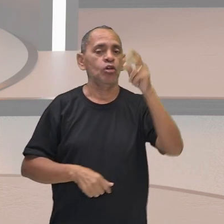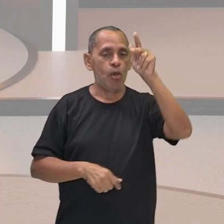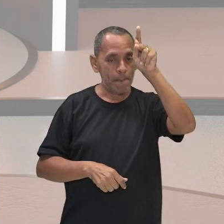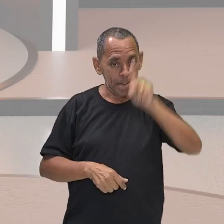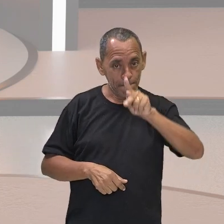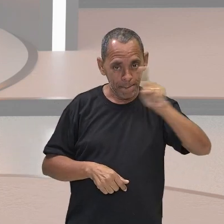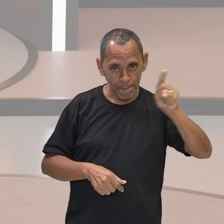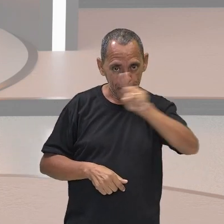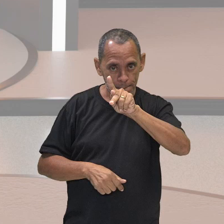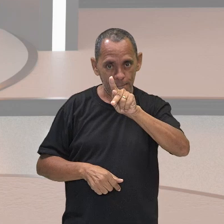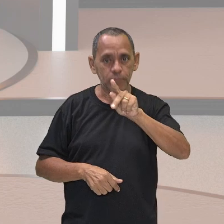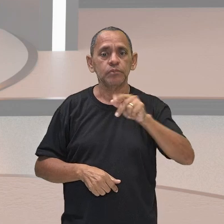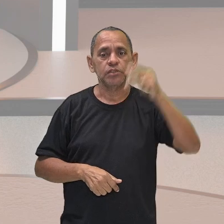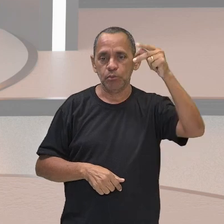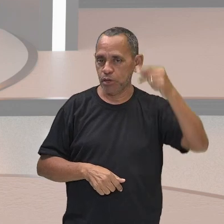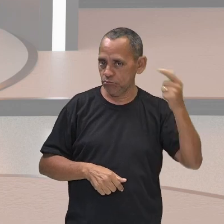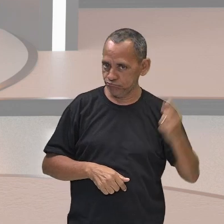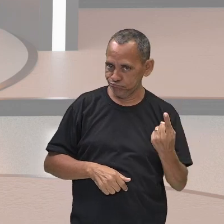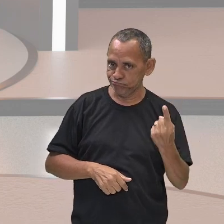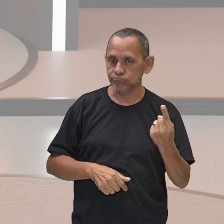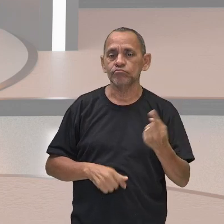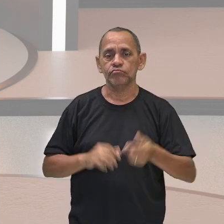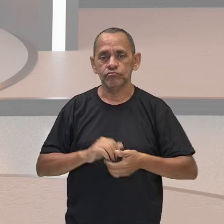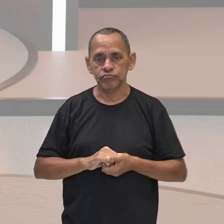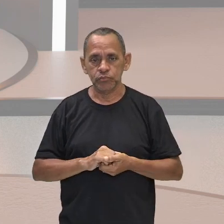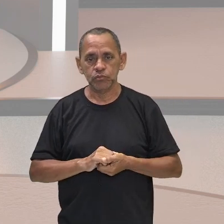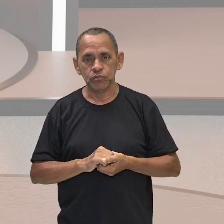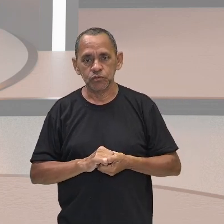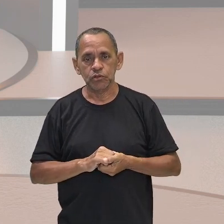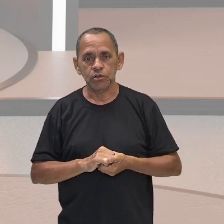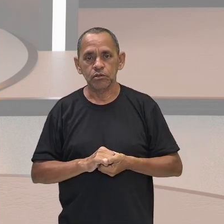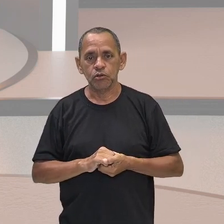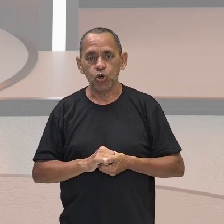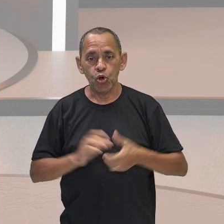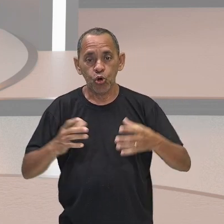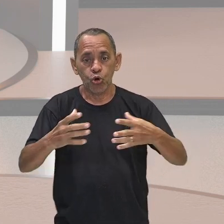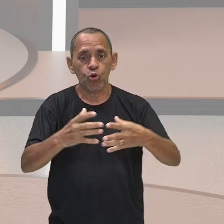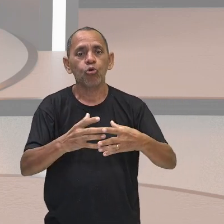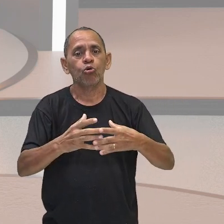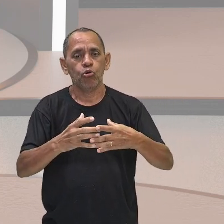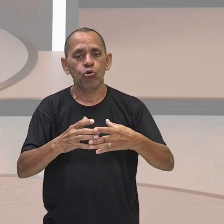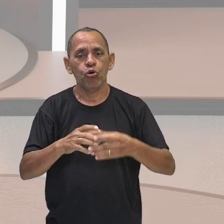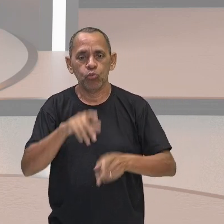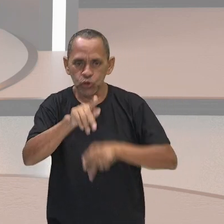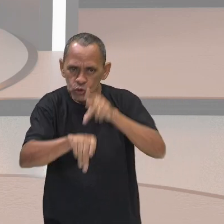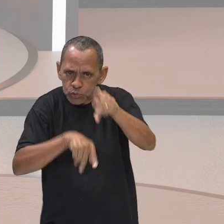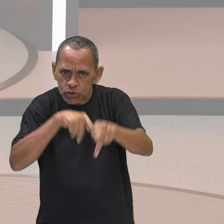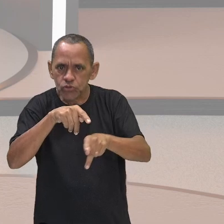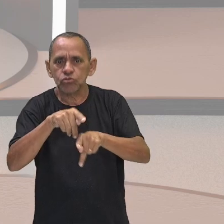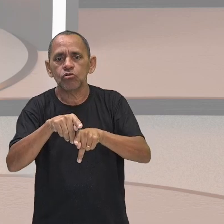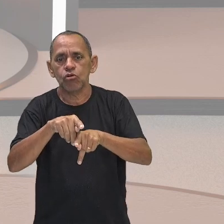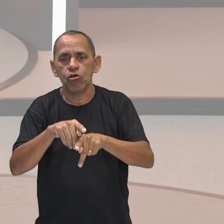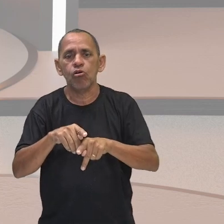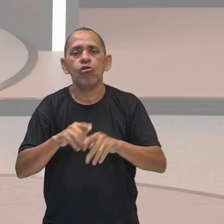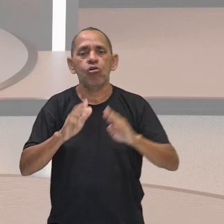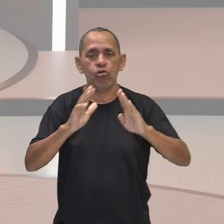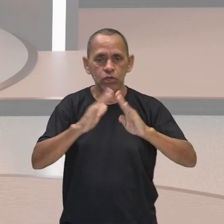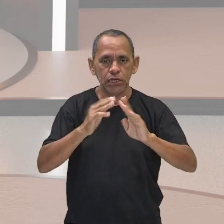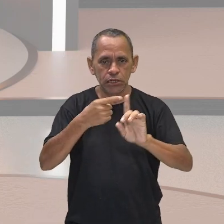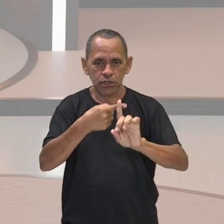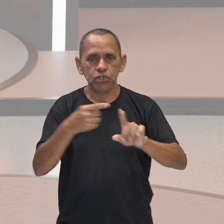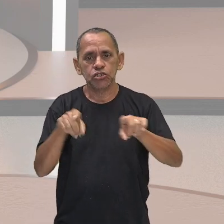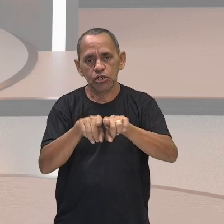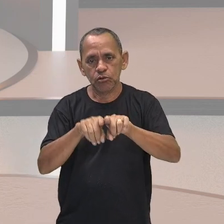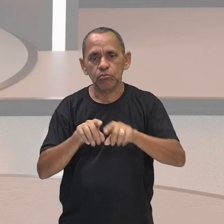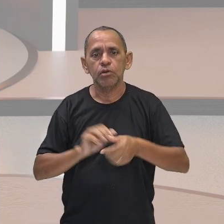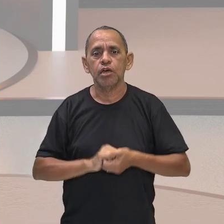faísca, vamos dizer assim, qualquer hora, então, pega fogo. É claro que os membros da igreja ficaram também, né, já ali, né, com as barbas de molho, como a gente pode dizer